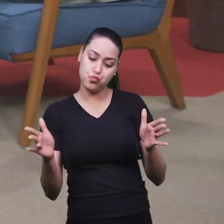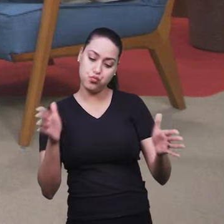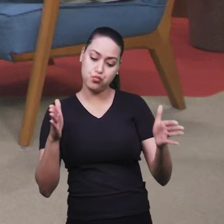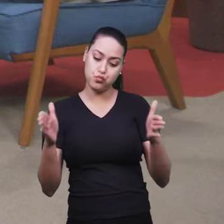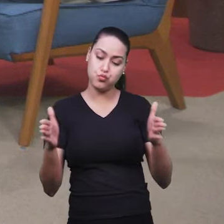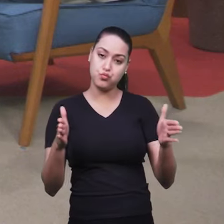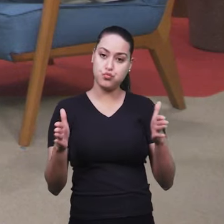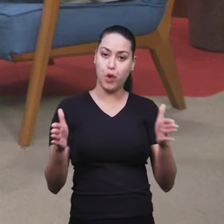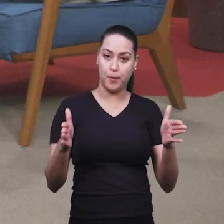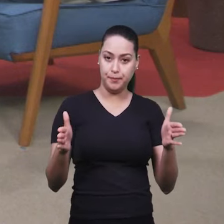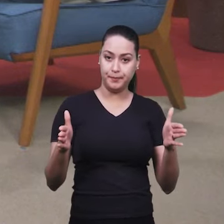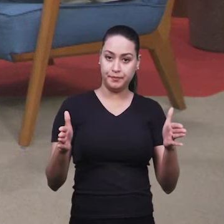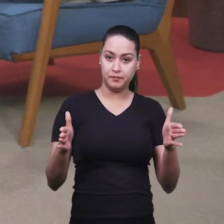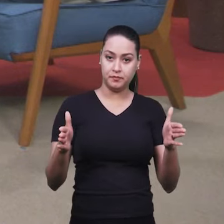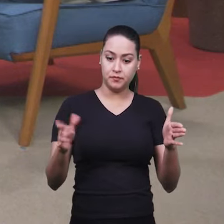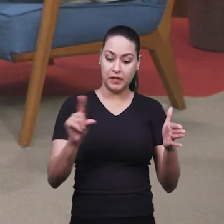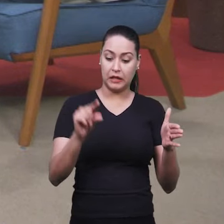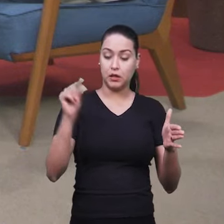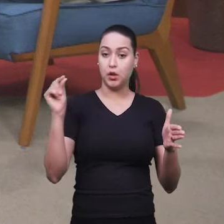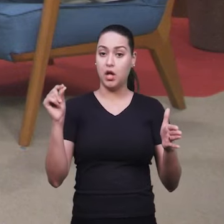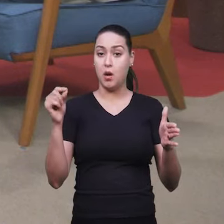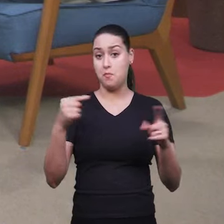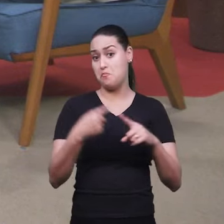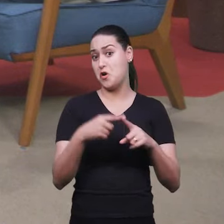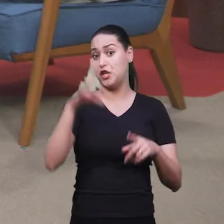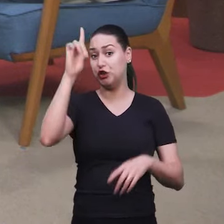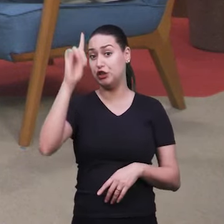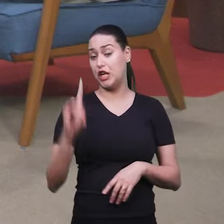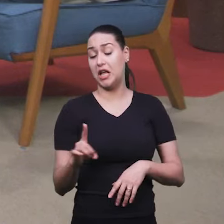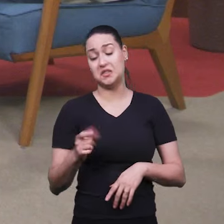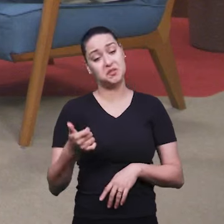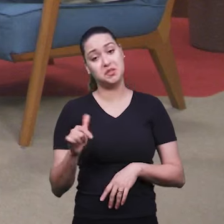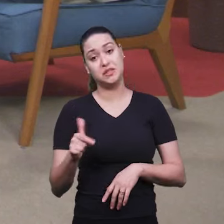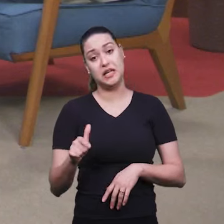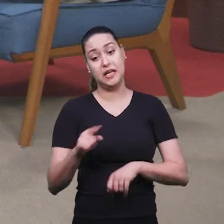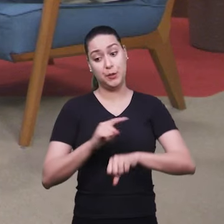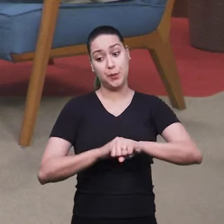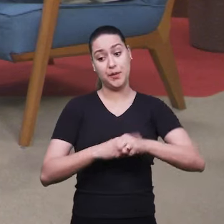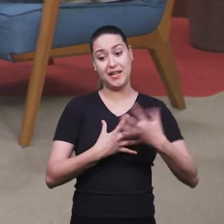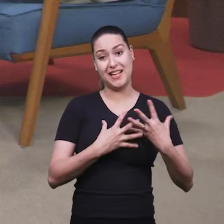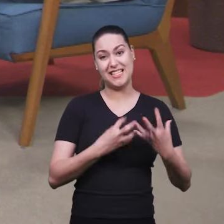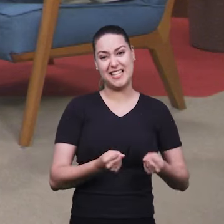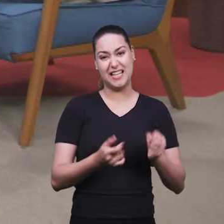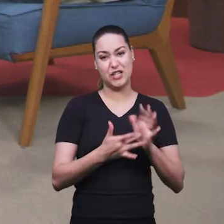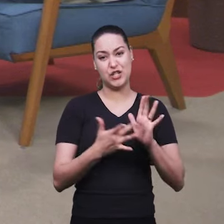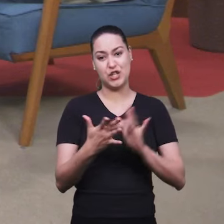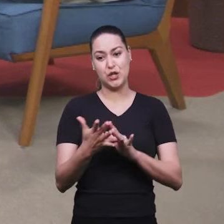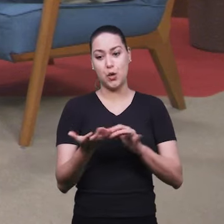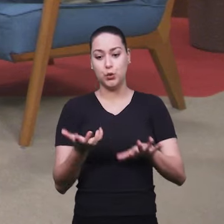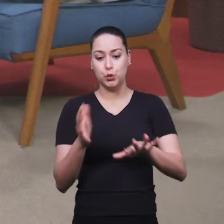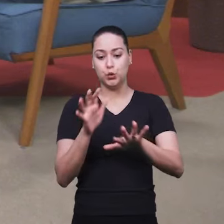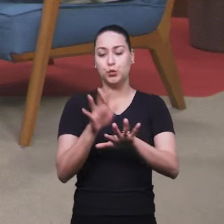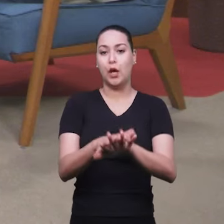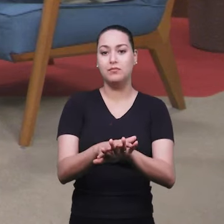na história, não tem esse direito, mas quando ele aceita Jesus, ele